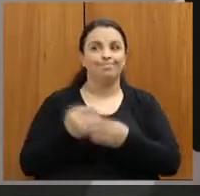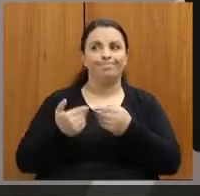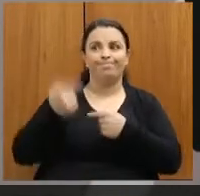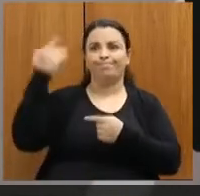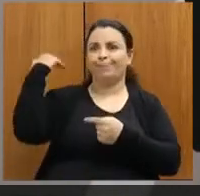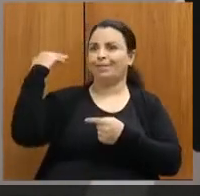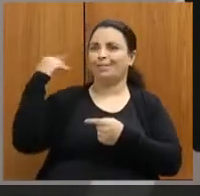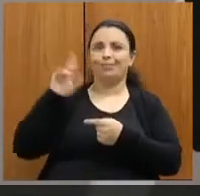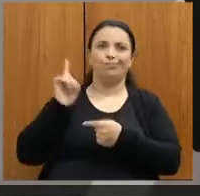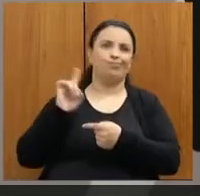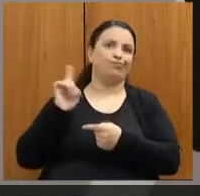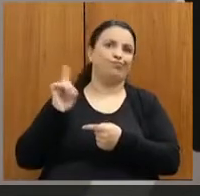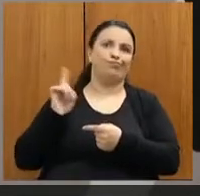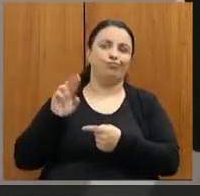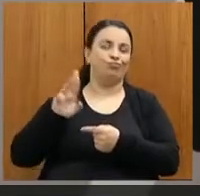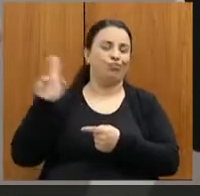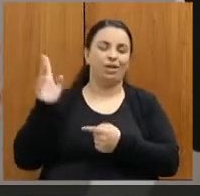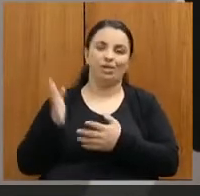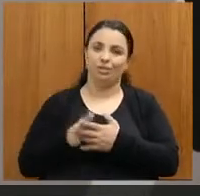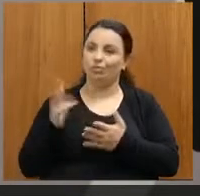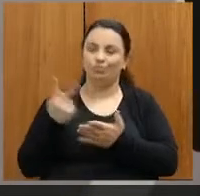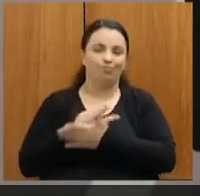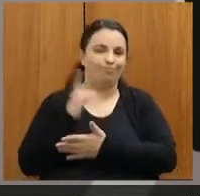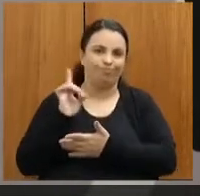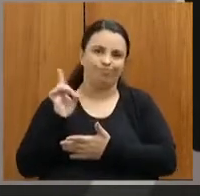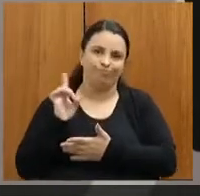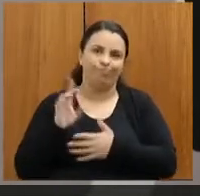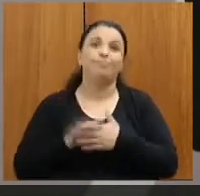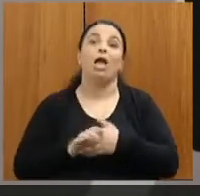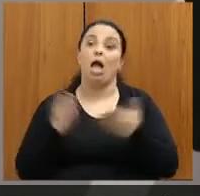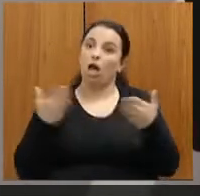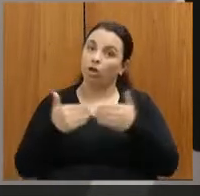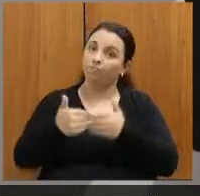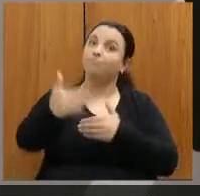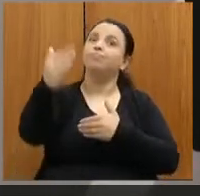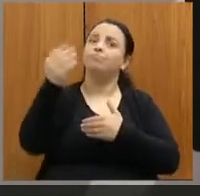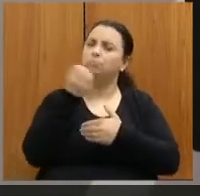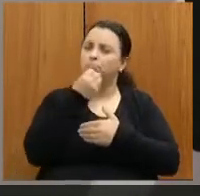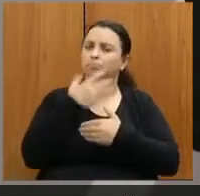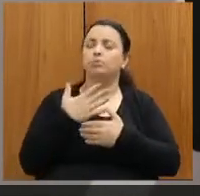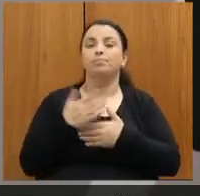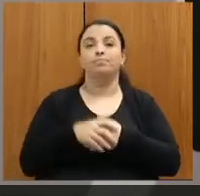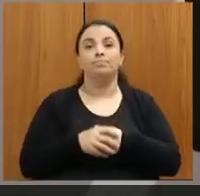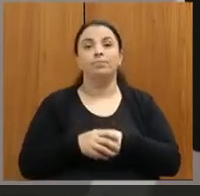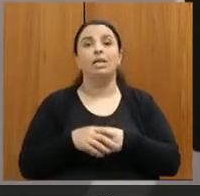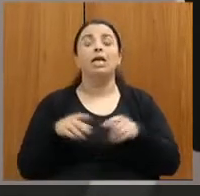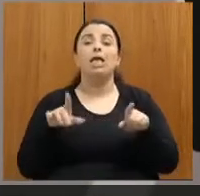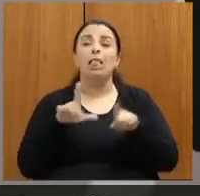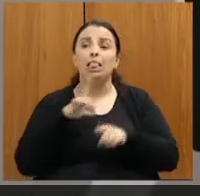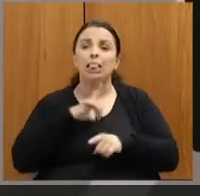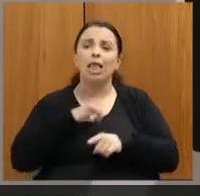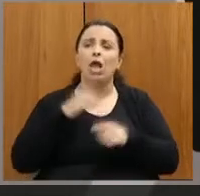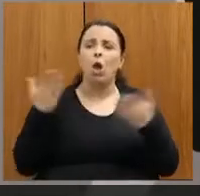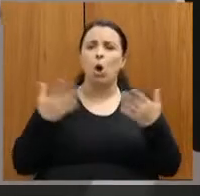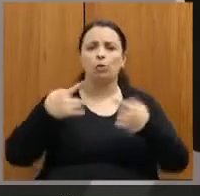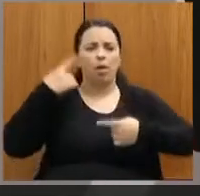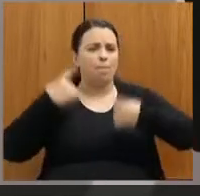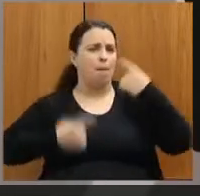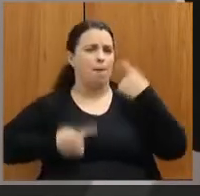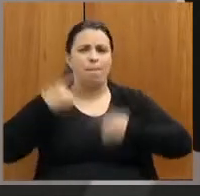também que hoje quando você percebe assim após polêmicas que que tá tendo aqui nesse debate é muito buscando